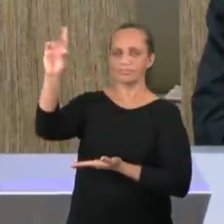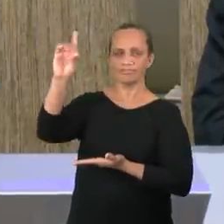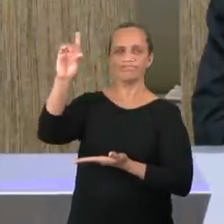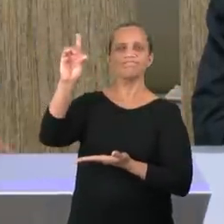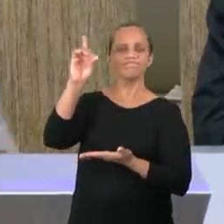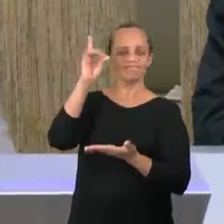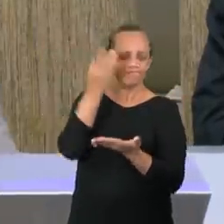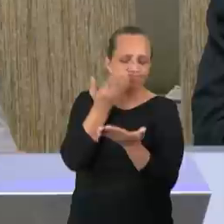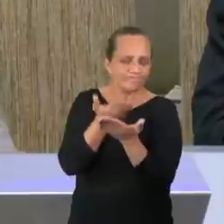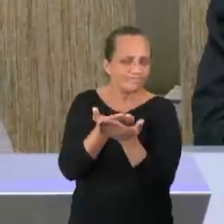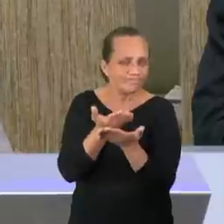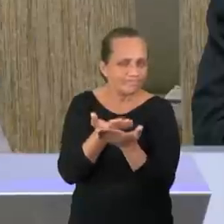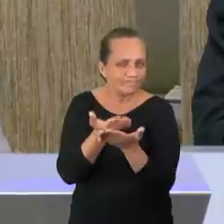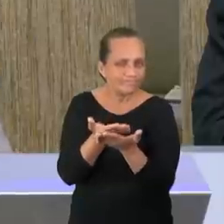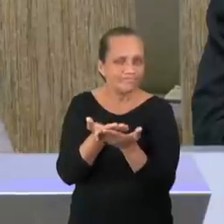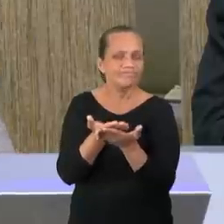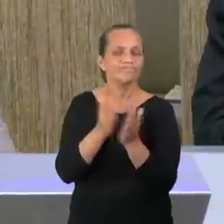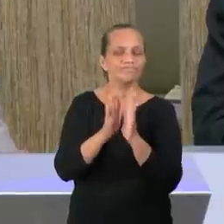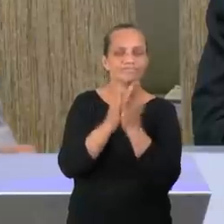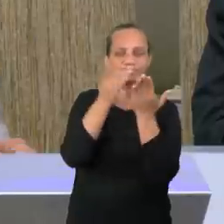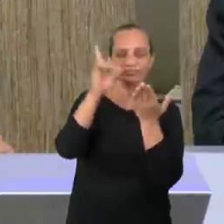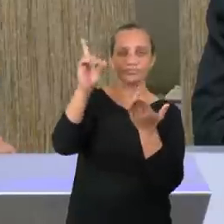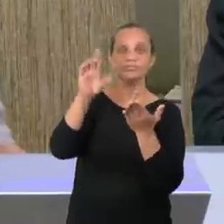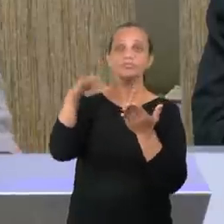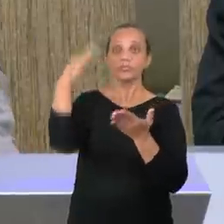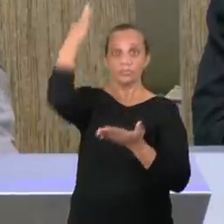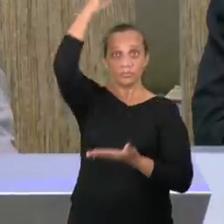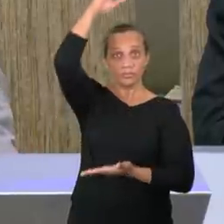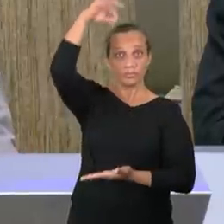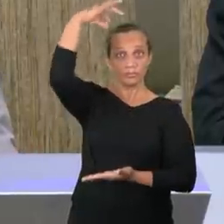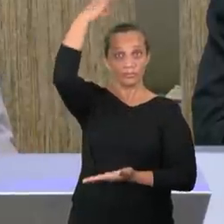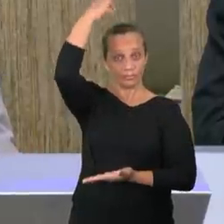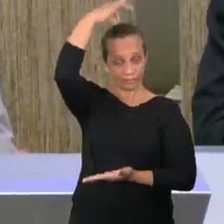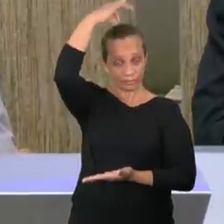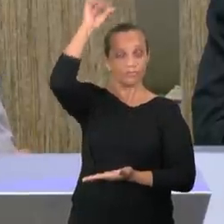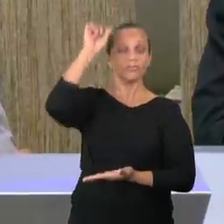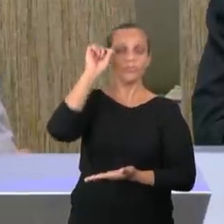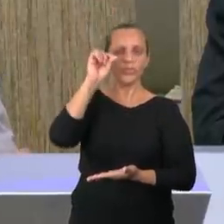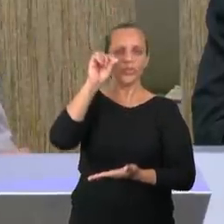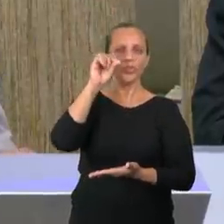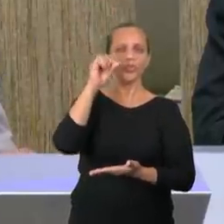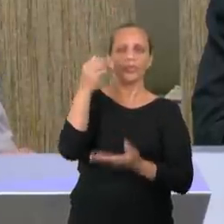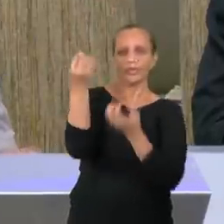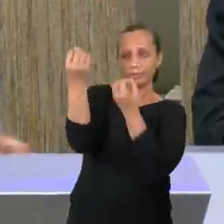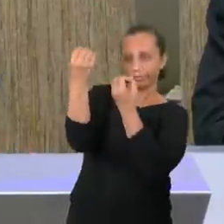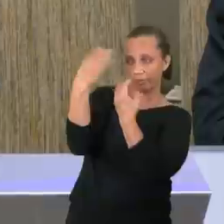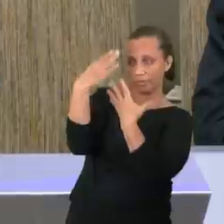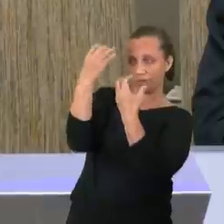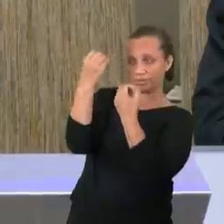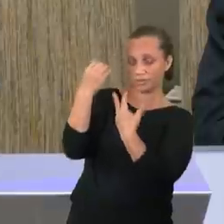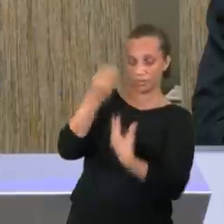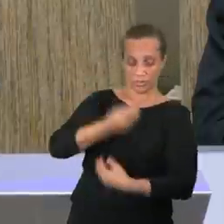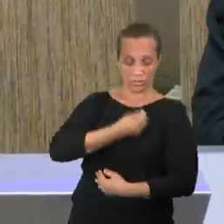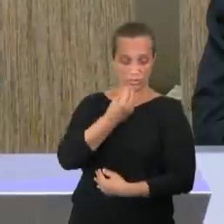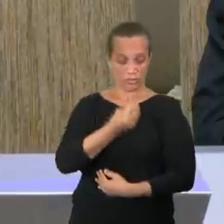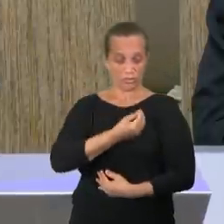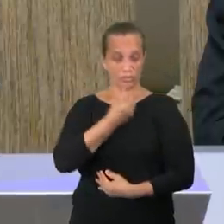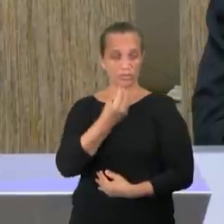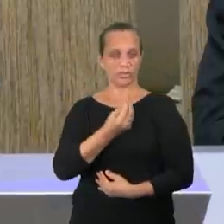estudamos ela, o Espírito Santo ministra algum ensinamento para a nossa vida, do dia a